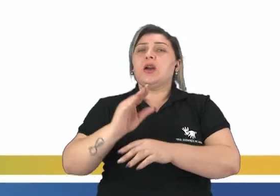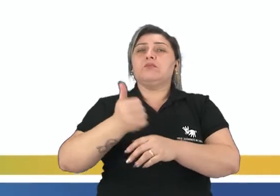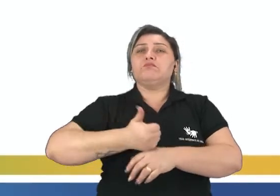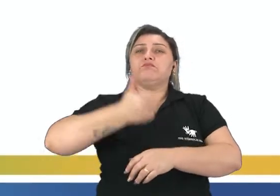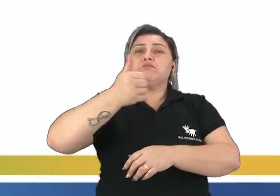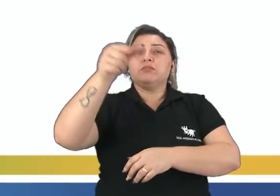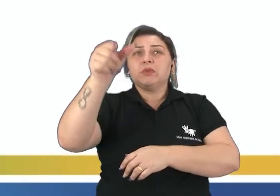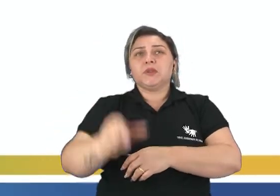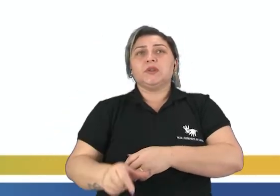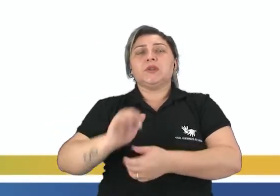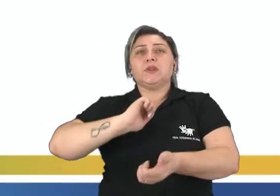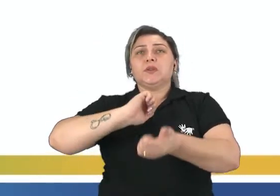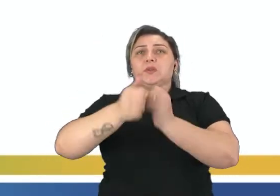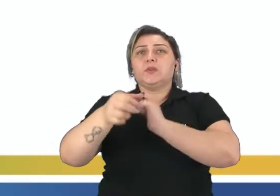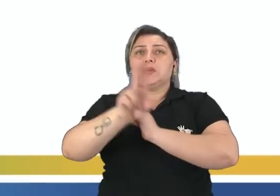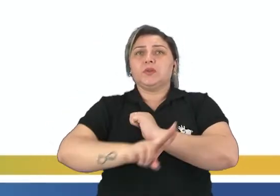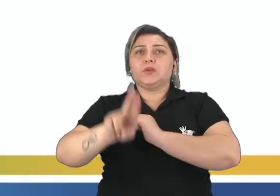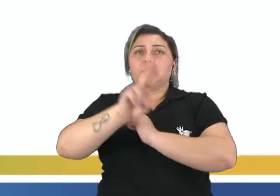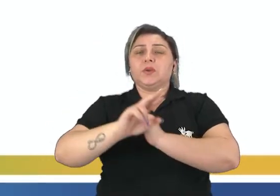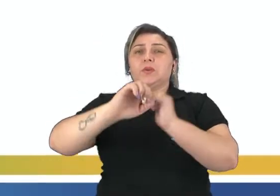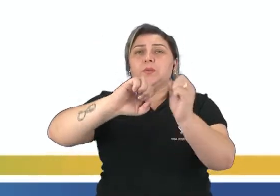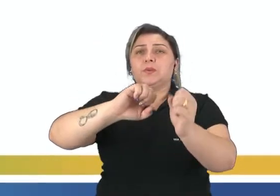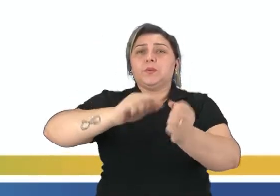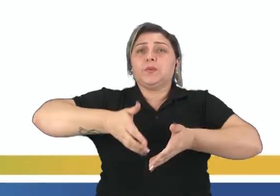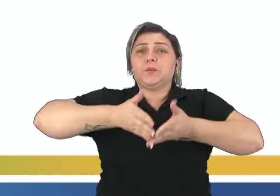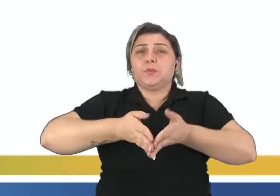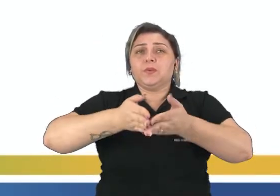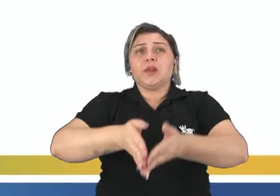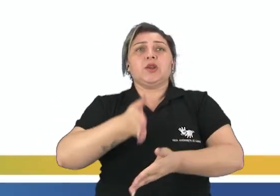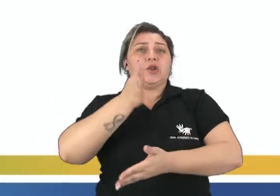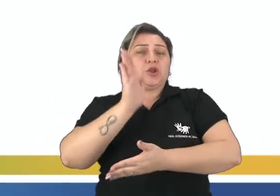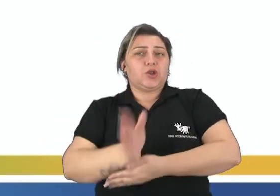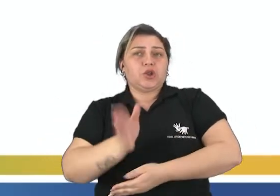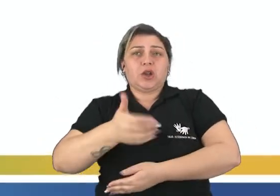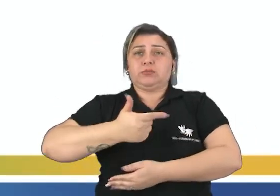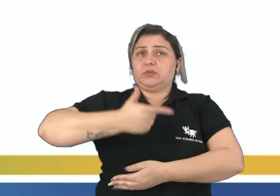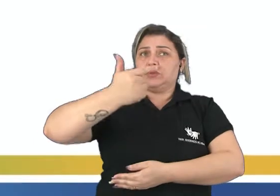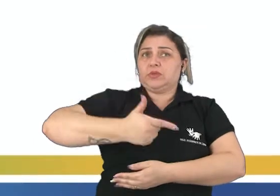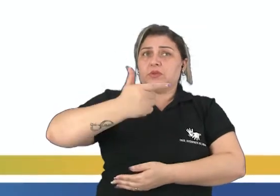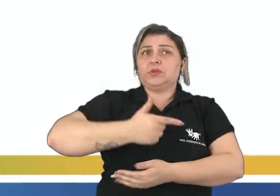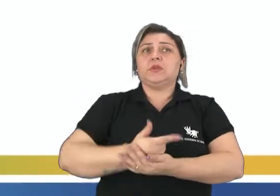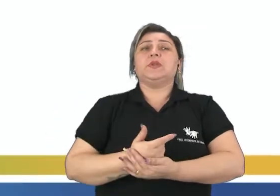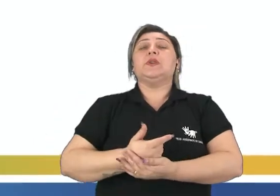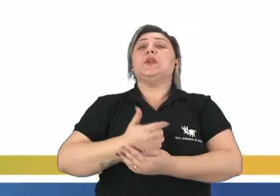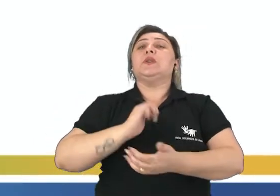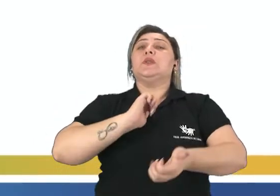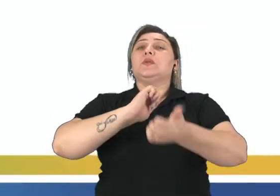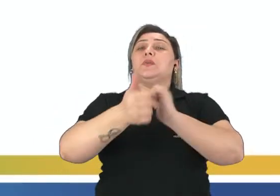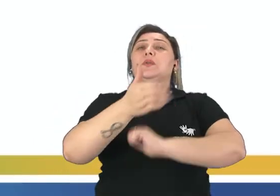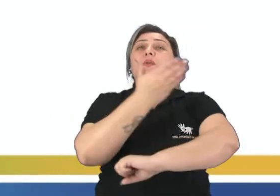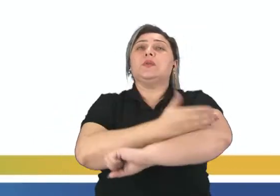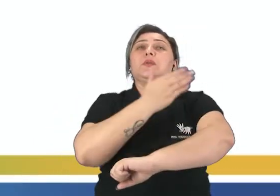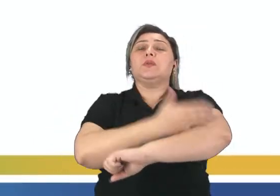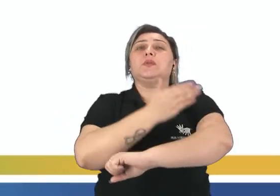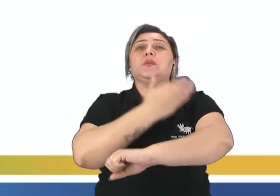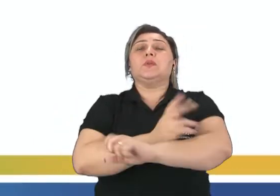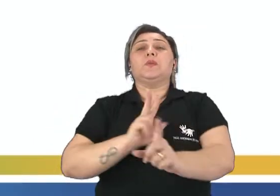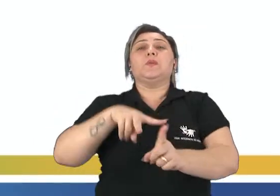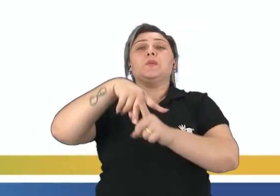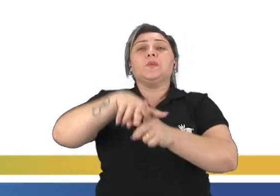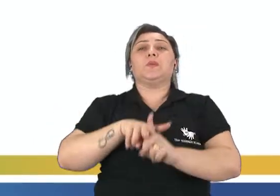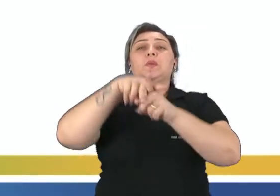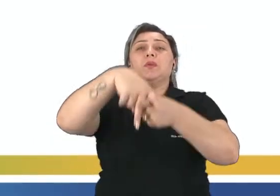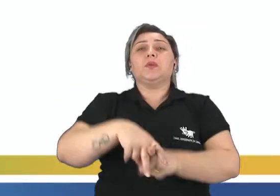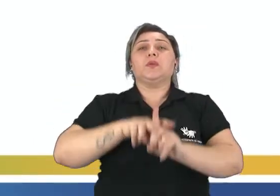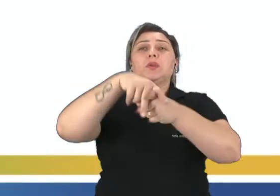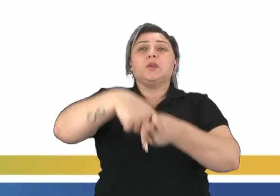primeiro. Esporte que usa uma canoa, aí você já vai colocar no segundo. Esporte praticado sobre um